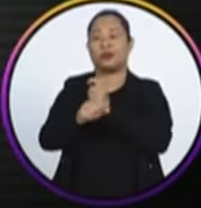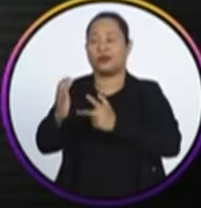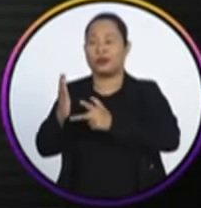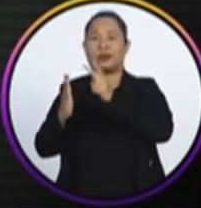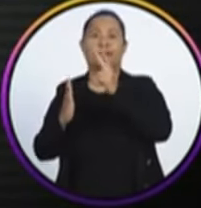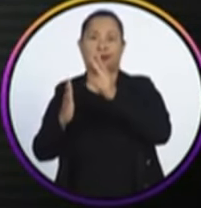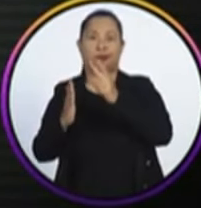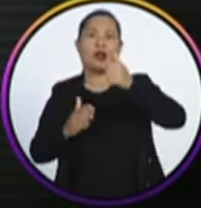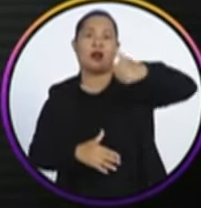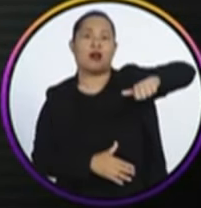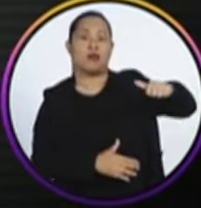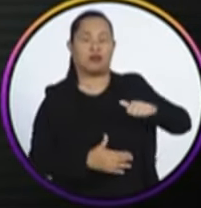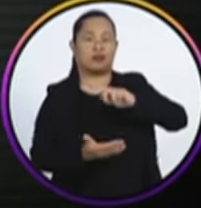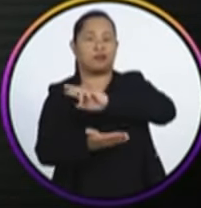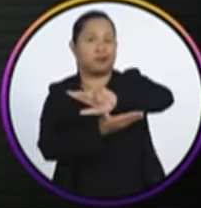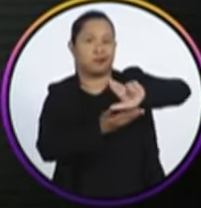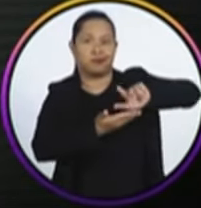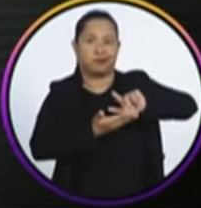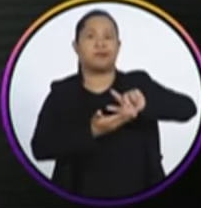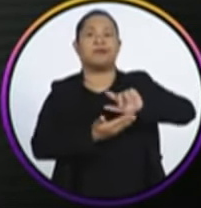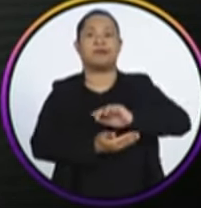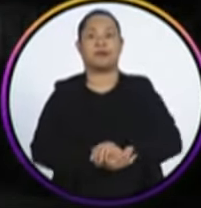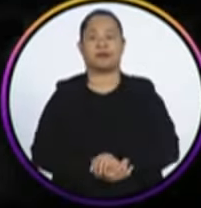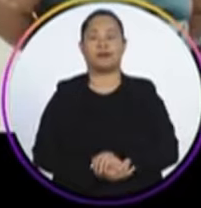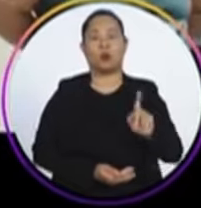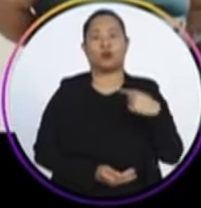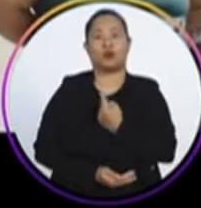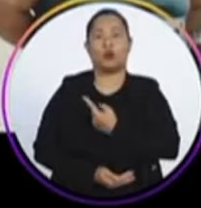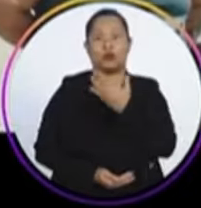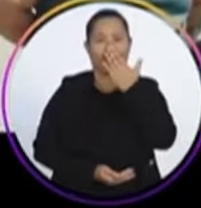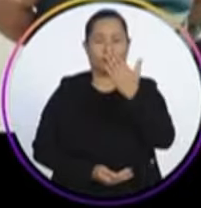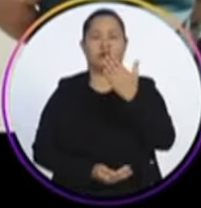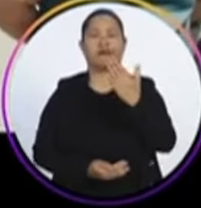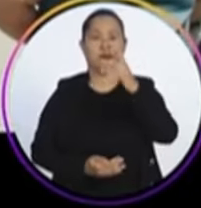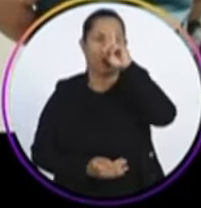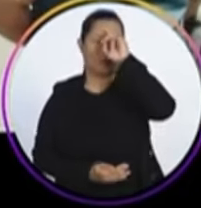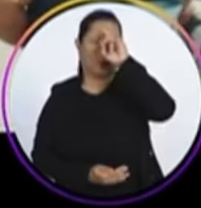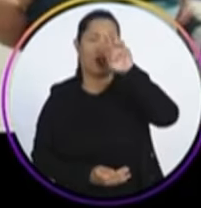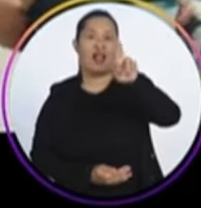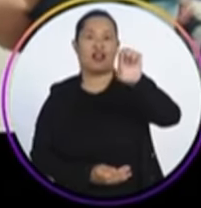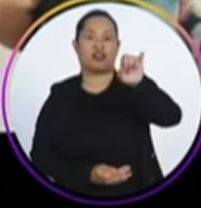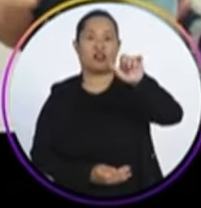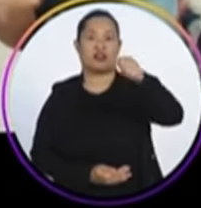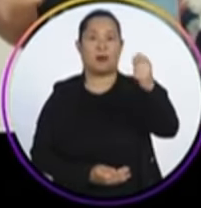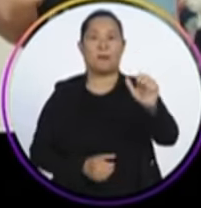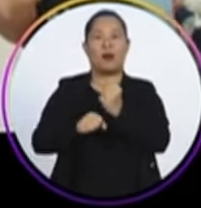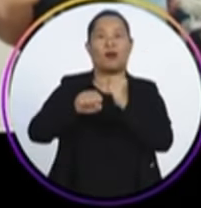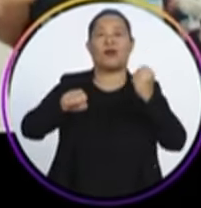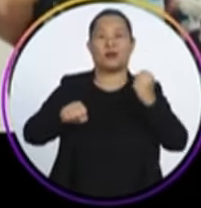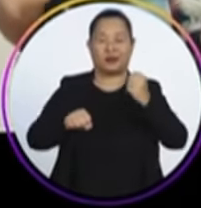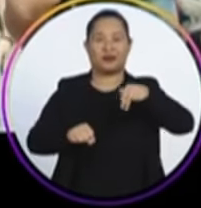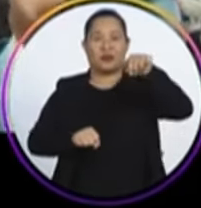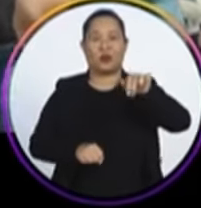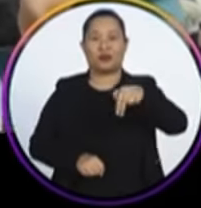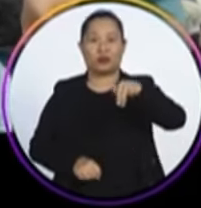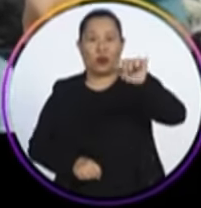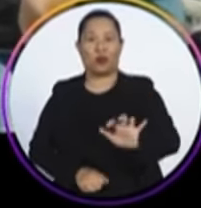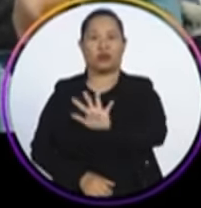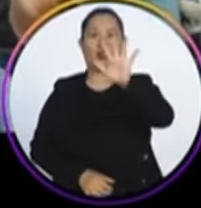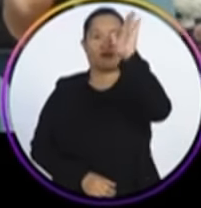por cirurgias, exames e outros procedimentos. Nós estamos aqui na frente do Hospital da Restauração, a maior emergência do Norte e